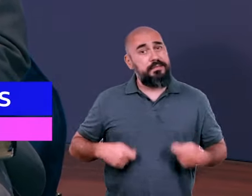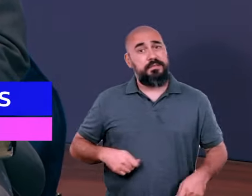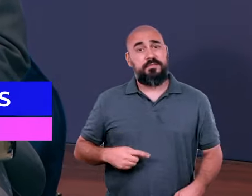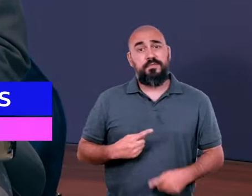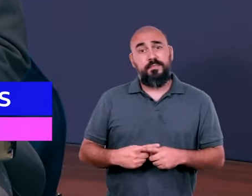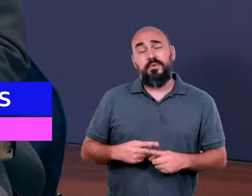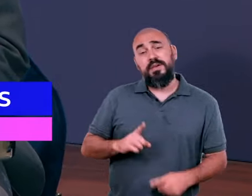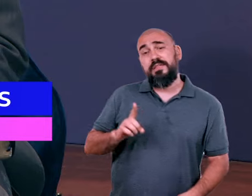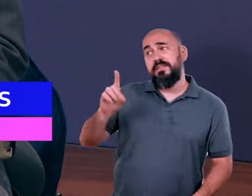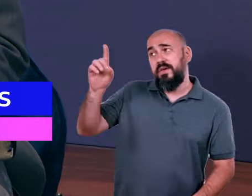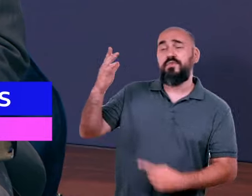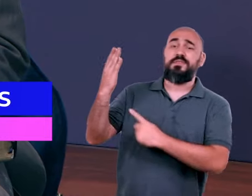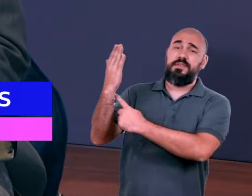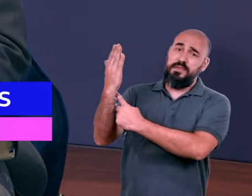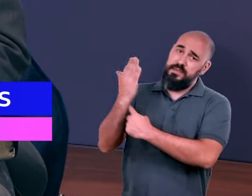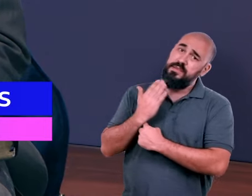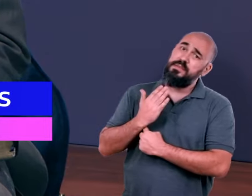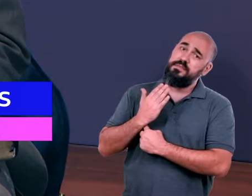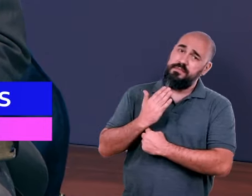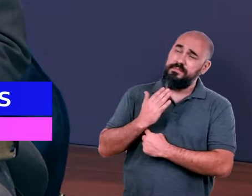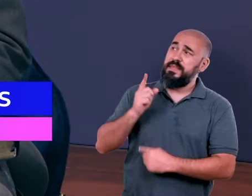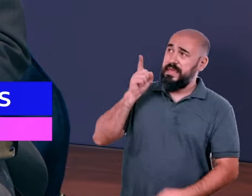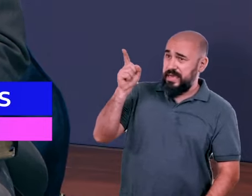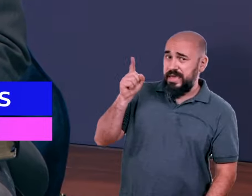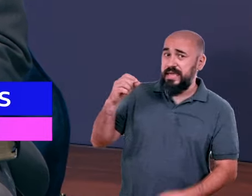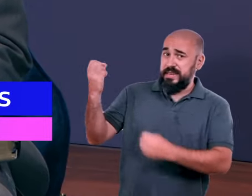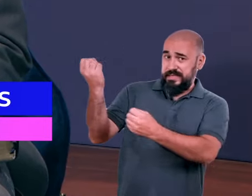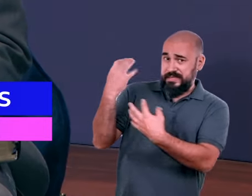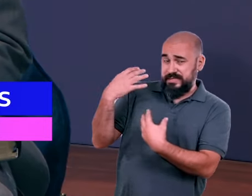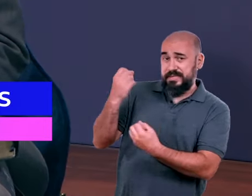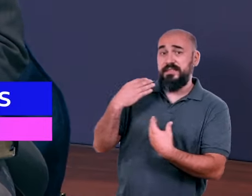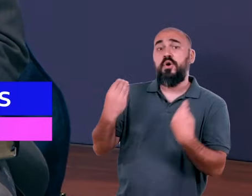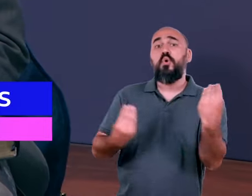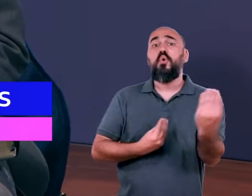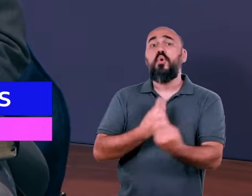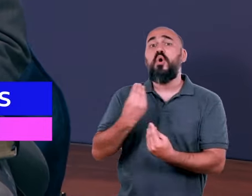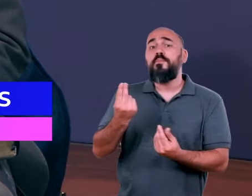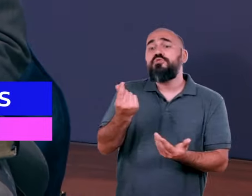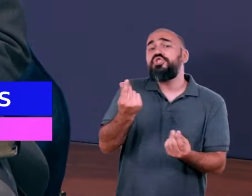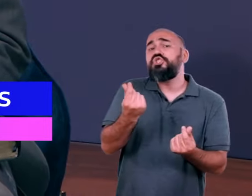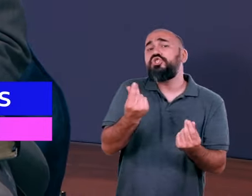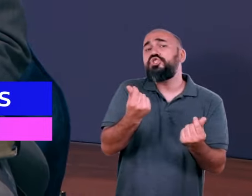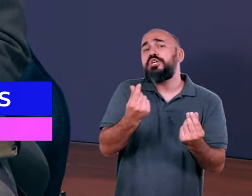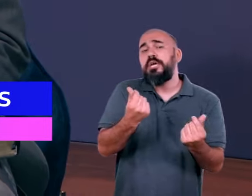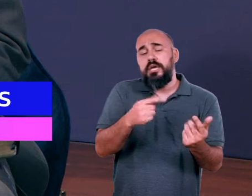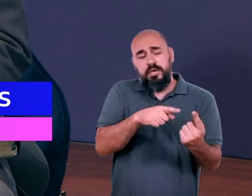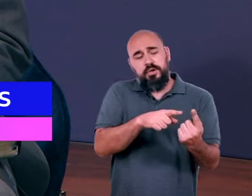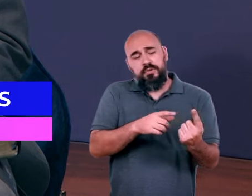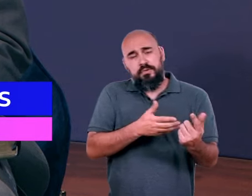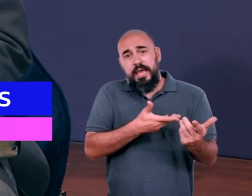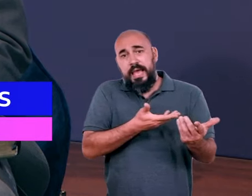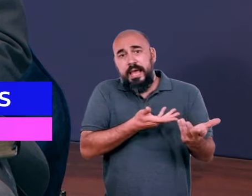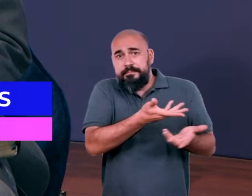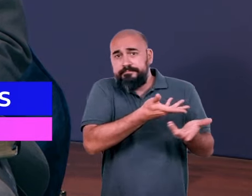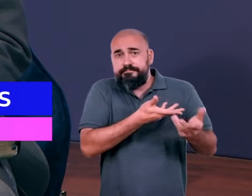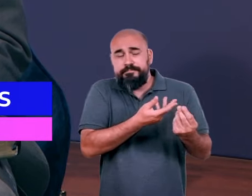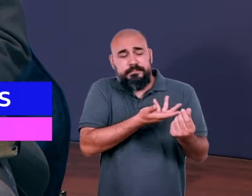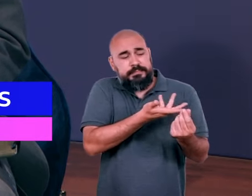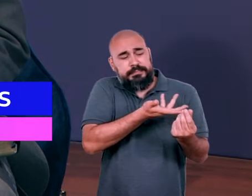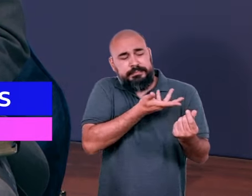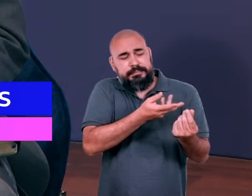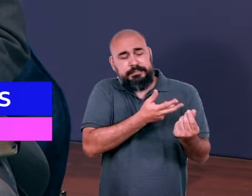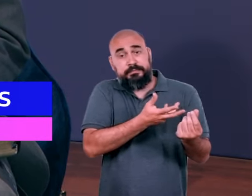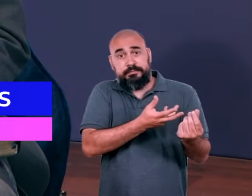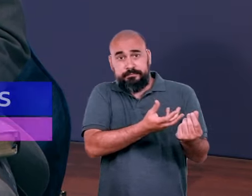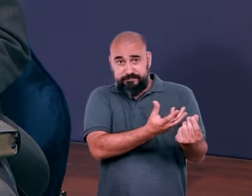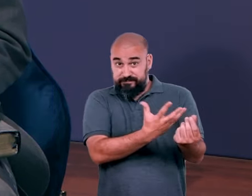Deus nos ensina maneira que eu e você nos relacionamos com o dinheiro. Se você quer entregar sua vida nas mãos do Senhor, eu